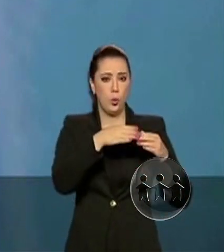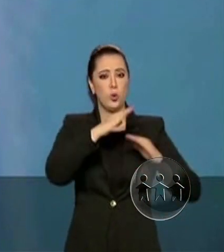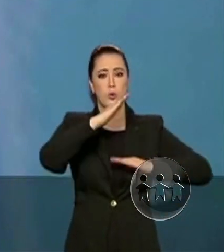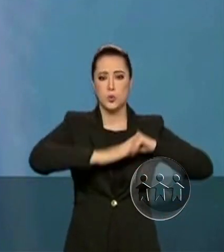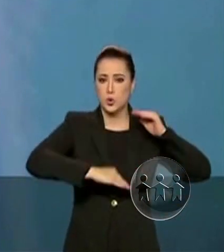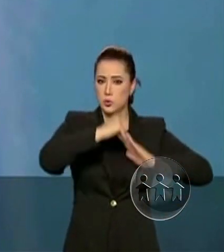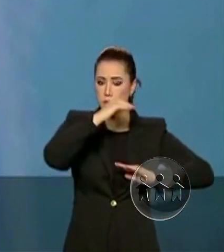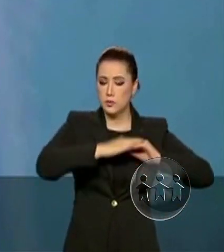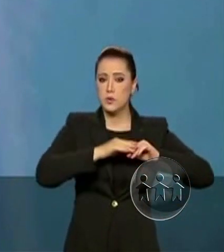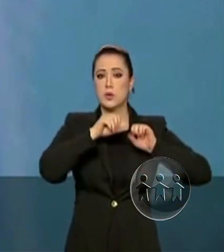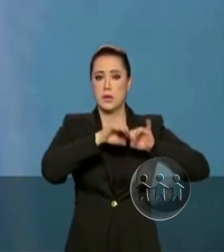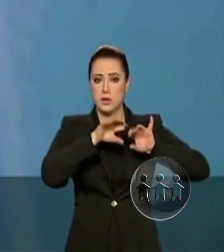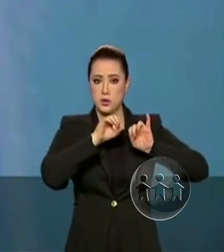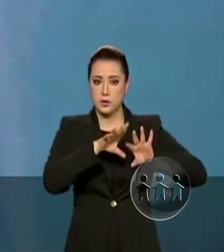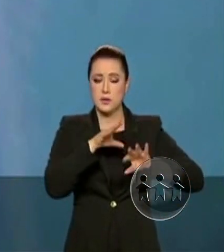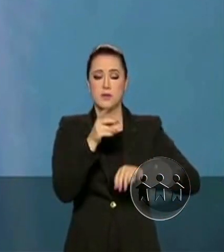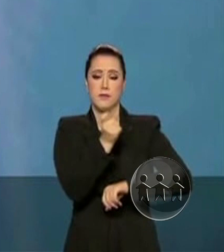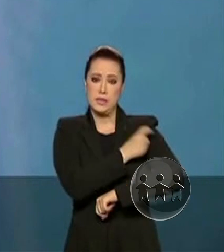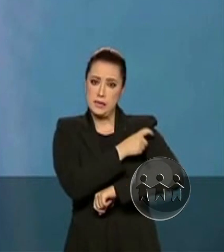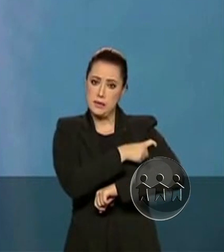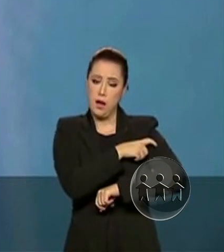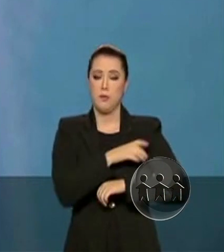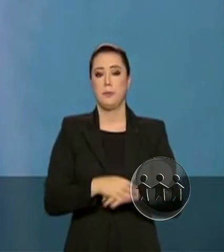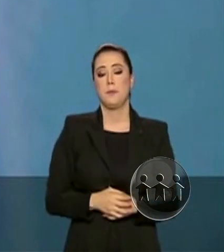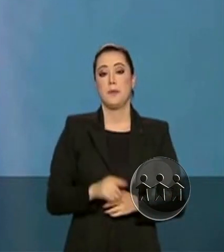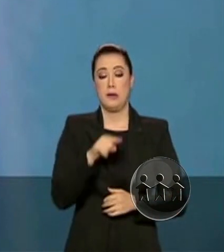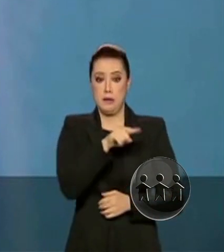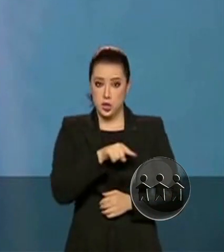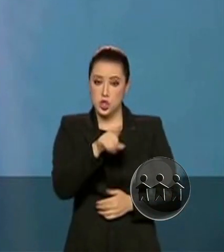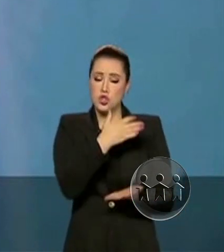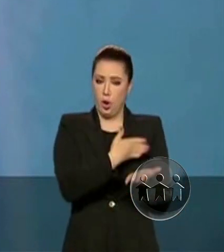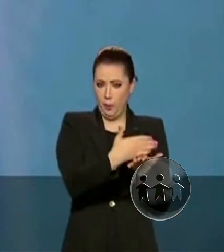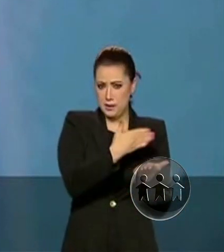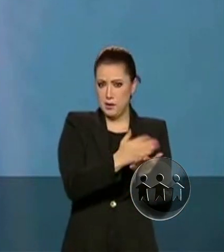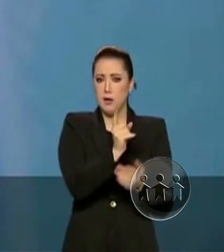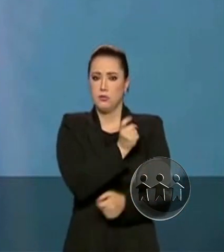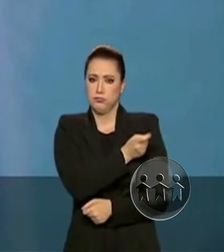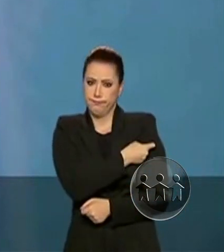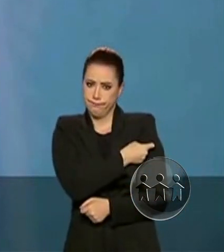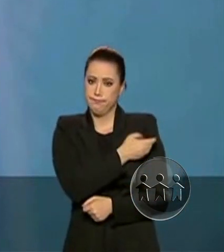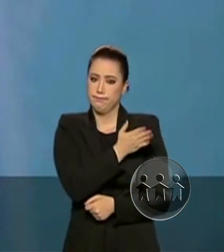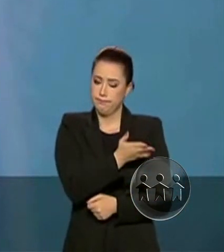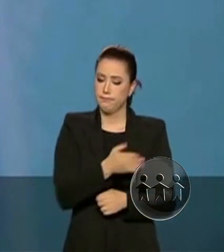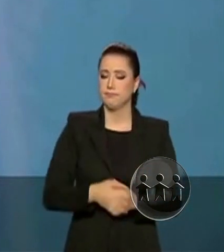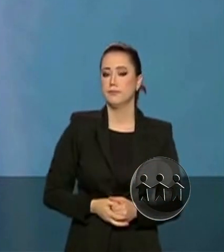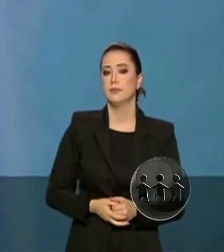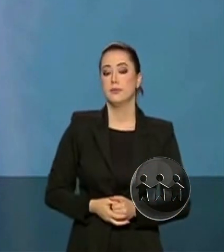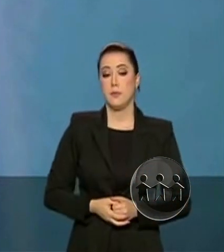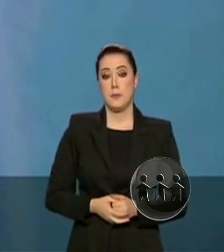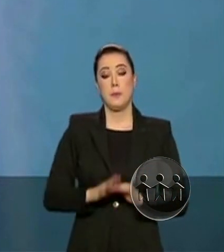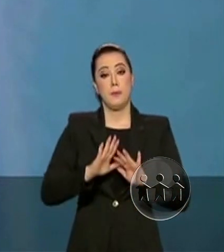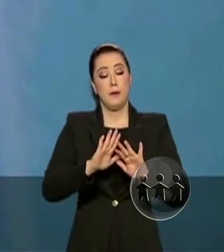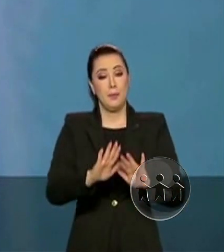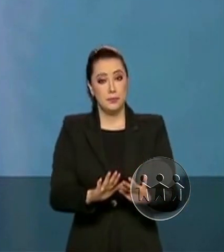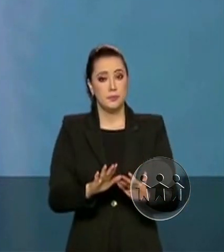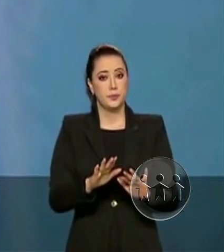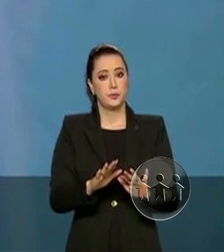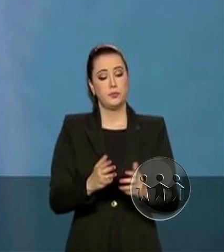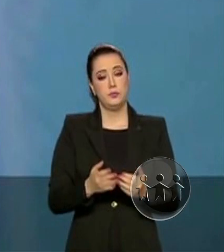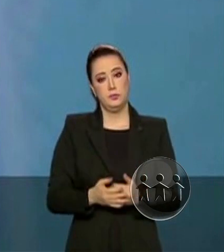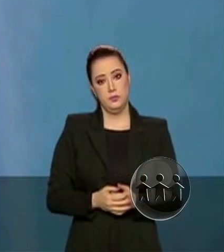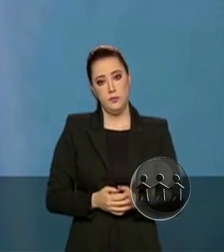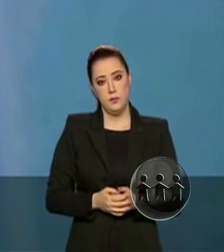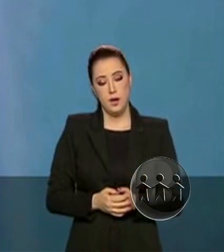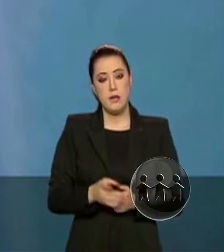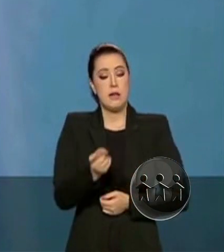os profissionais da educação básica, os quais já estão sendo vacinados. Entretanto,